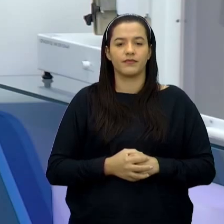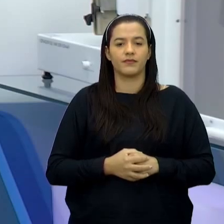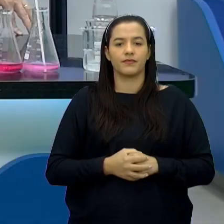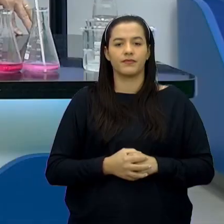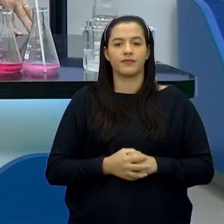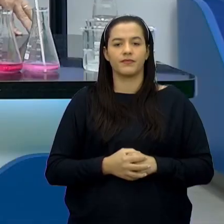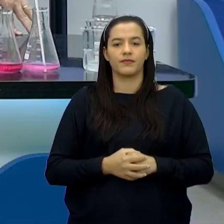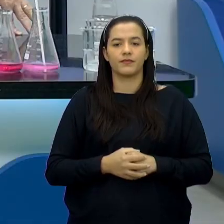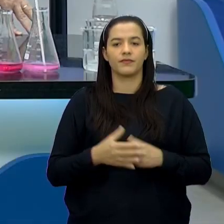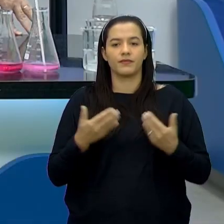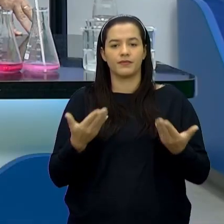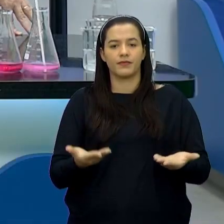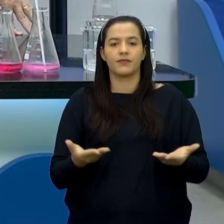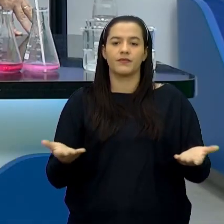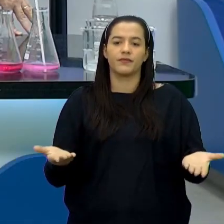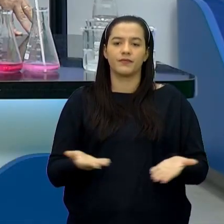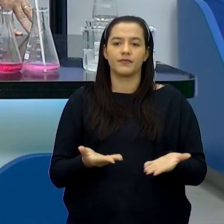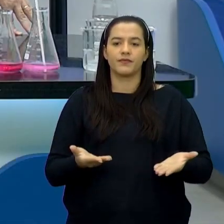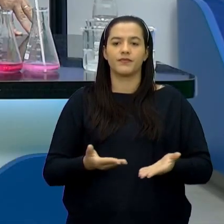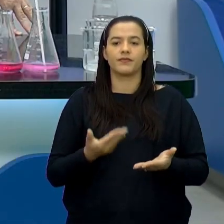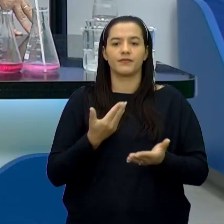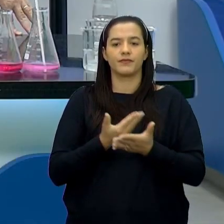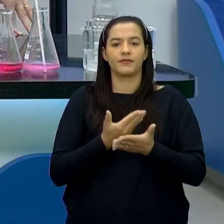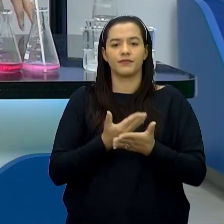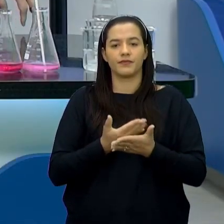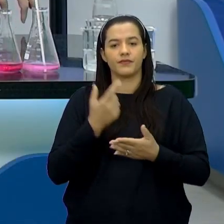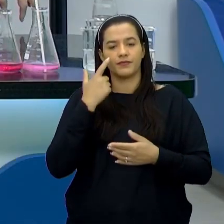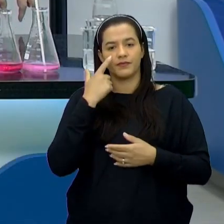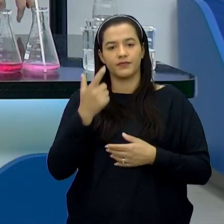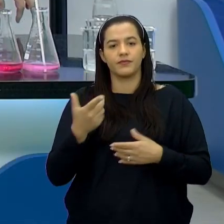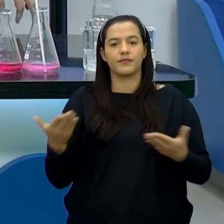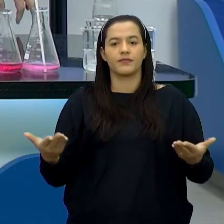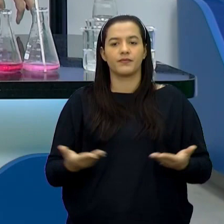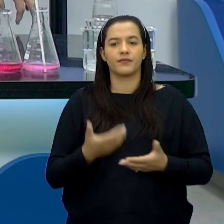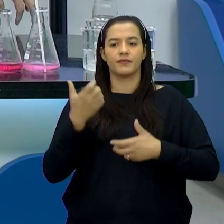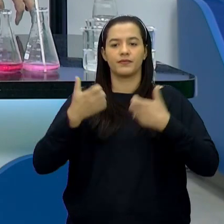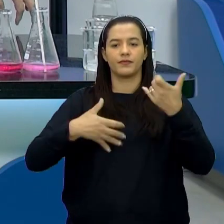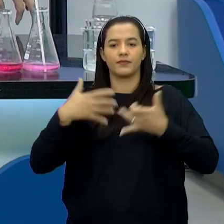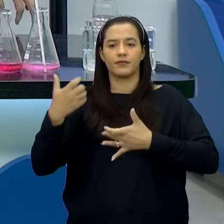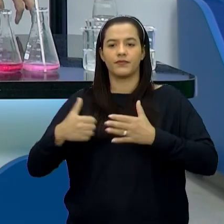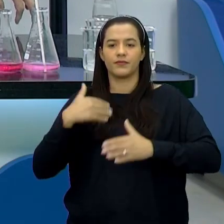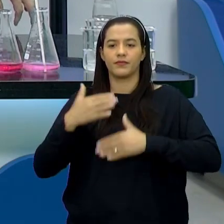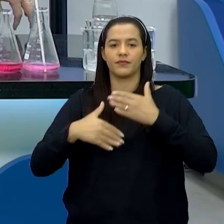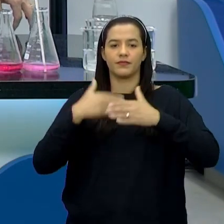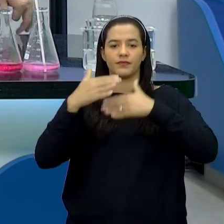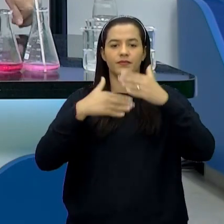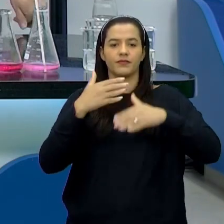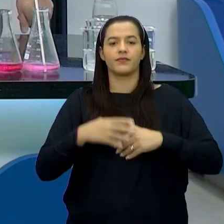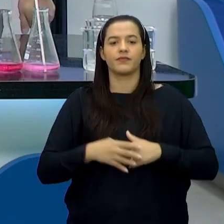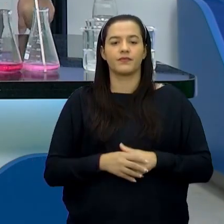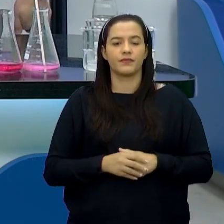Então, é isso. Agora nós vamos, né, falar sobre os desdobramentos.